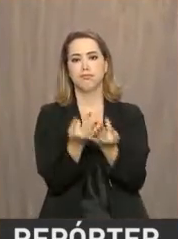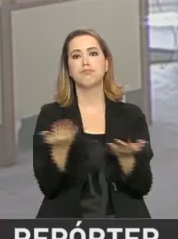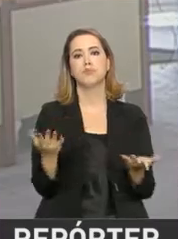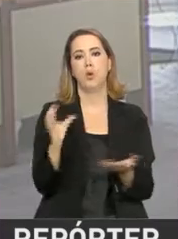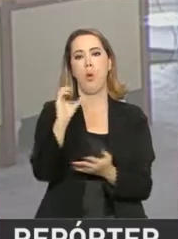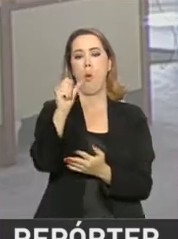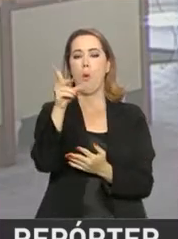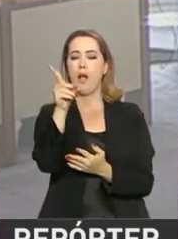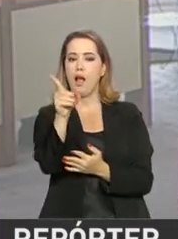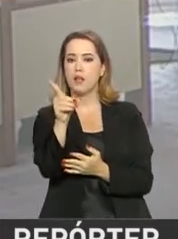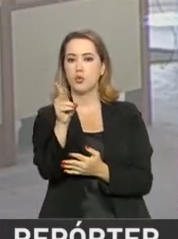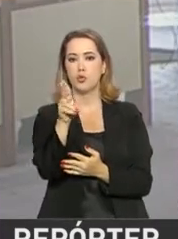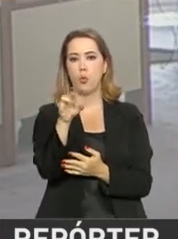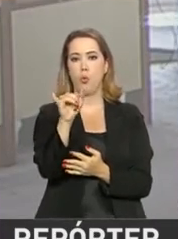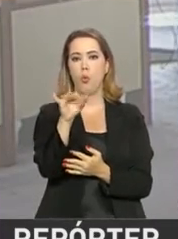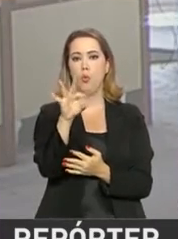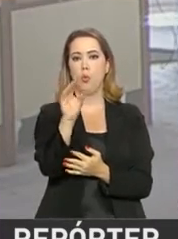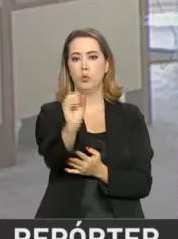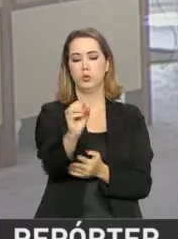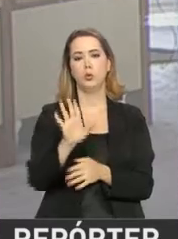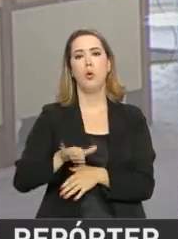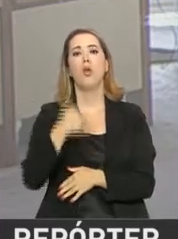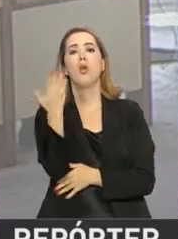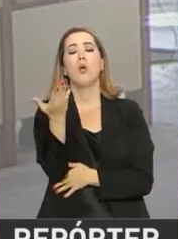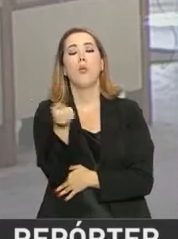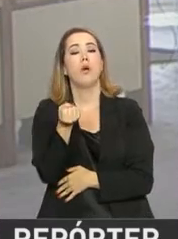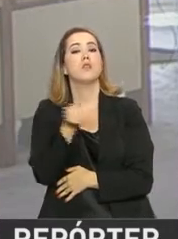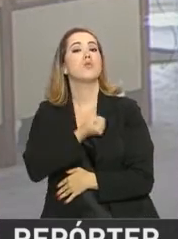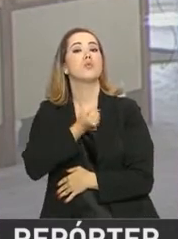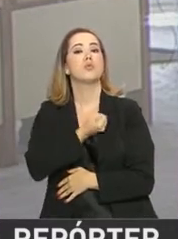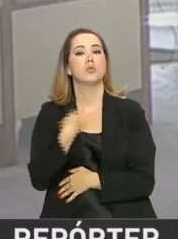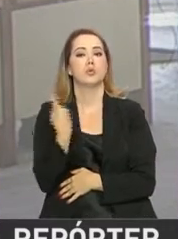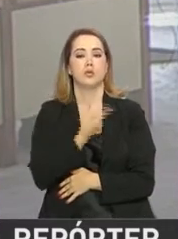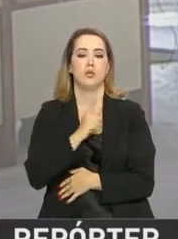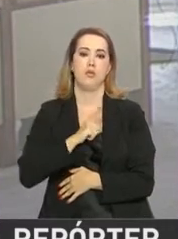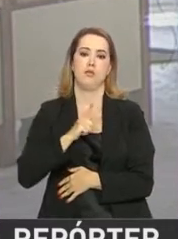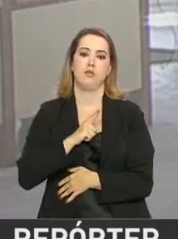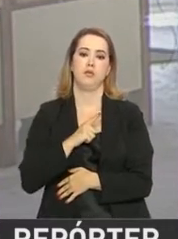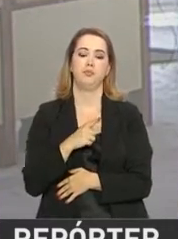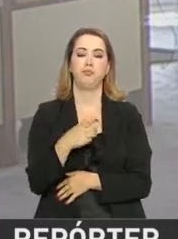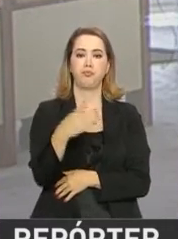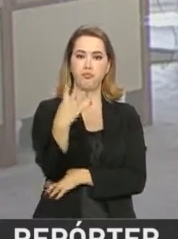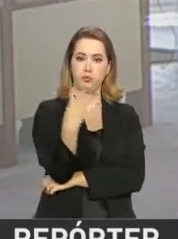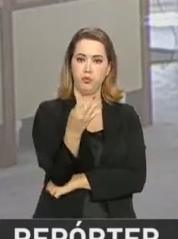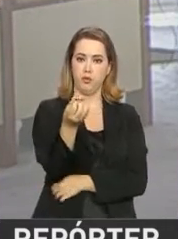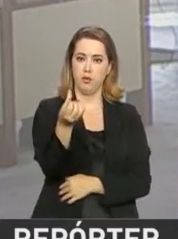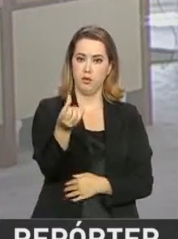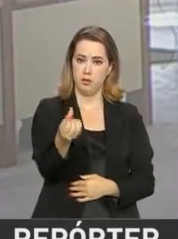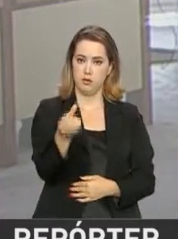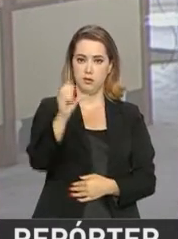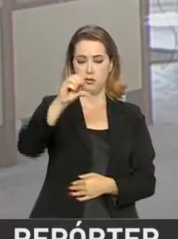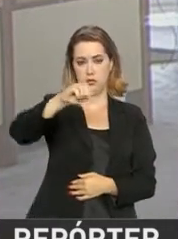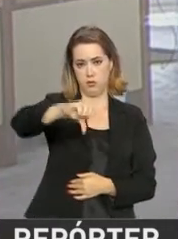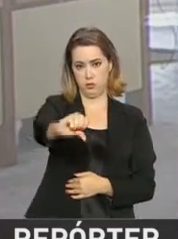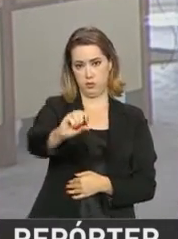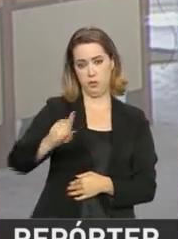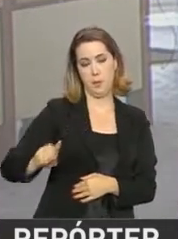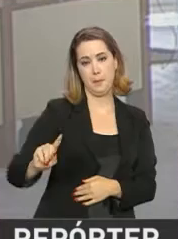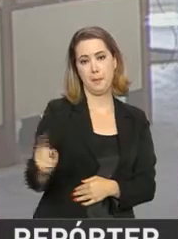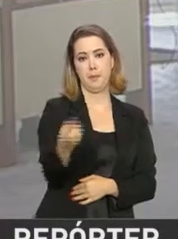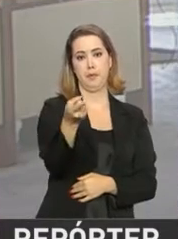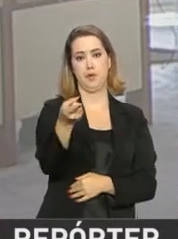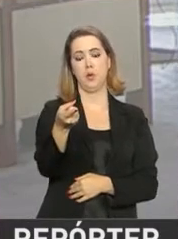federal quais foram os números que nós chegamos são 469 mil benefícios